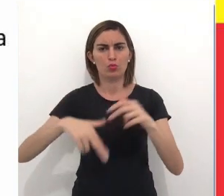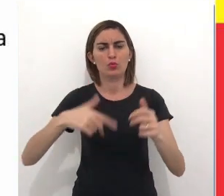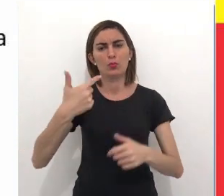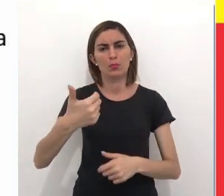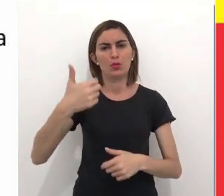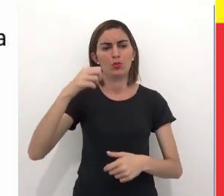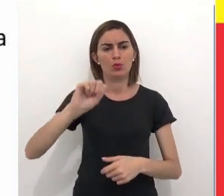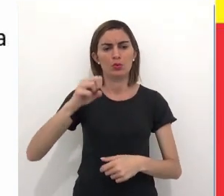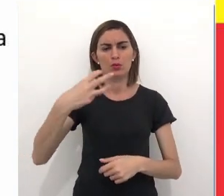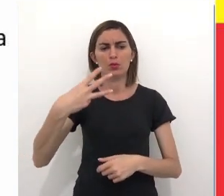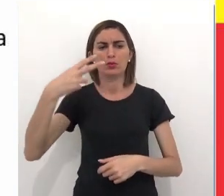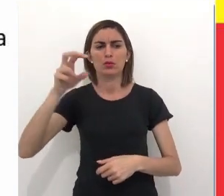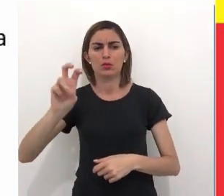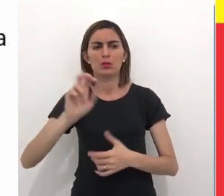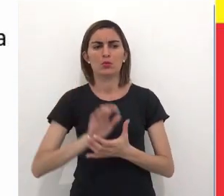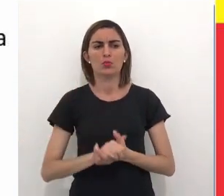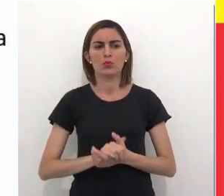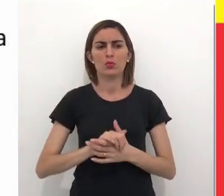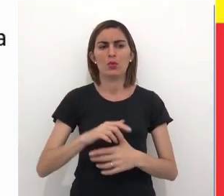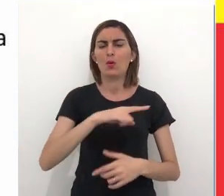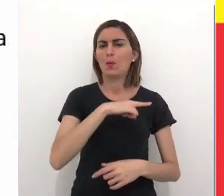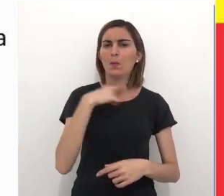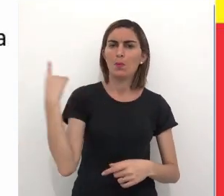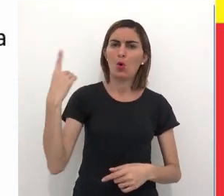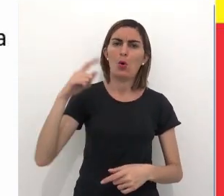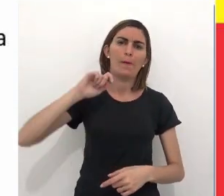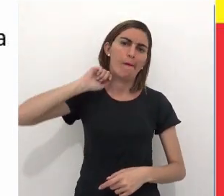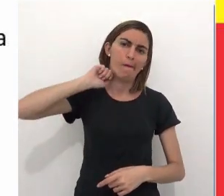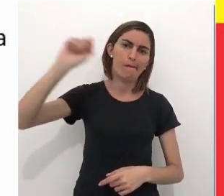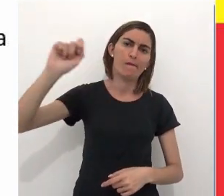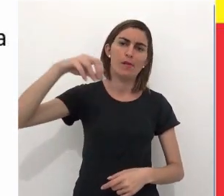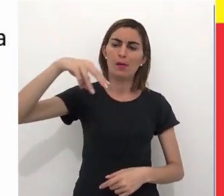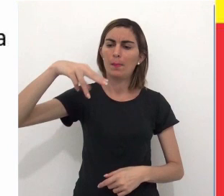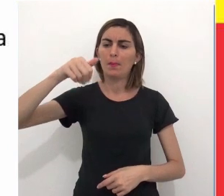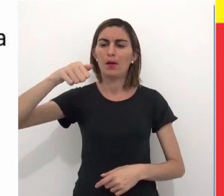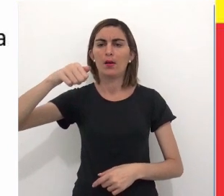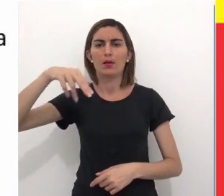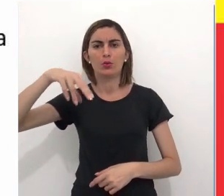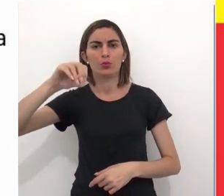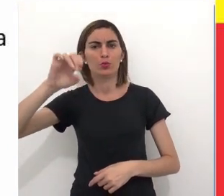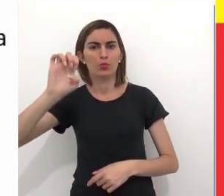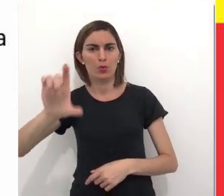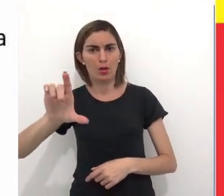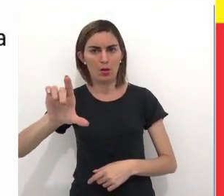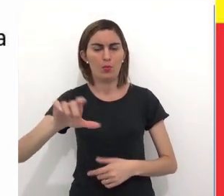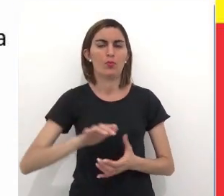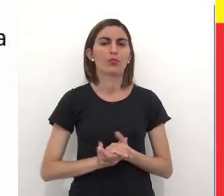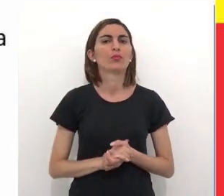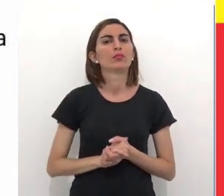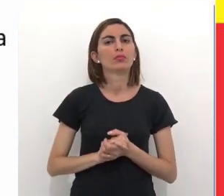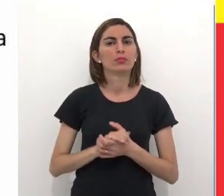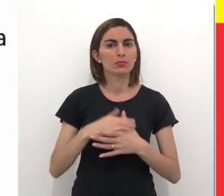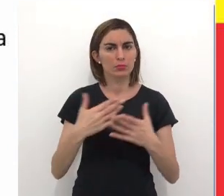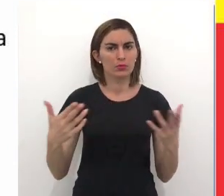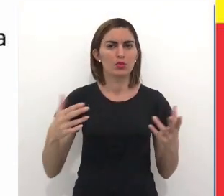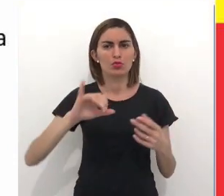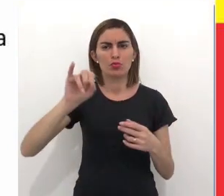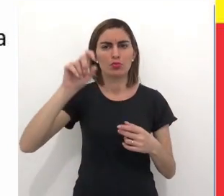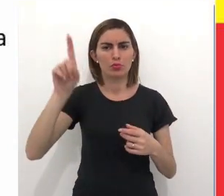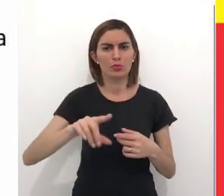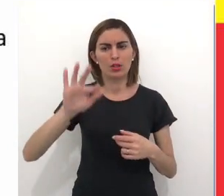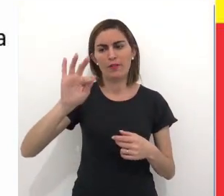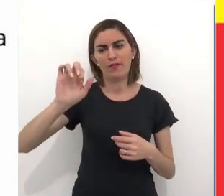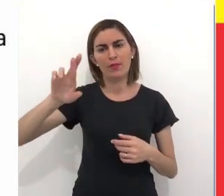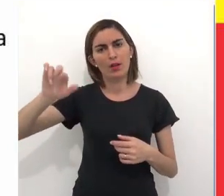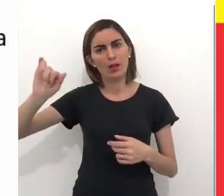de 1835. A morte por enforcamento de Manuel Siriaco, José